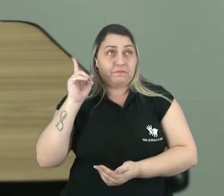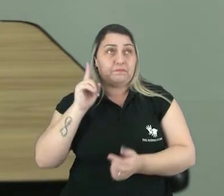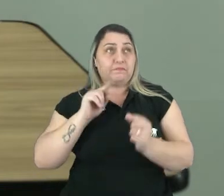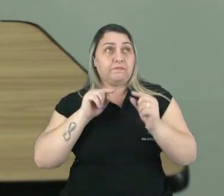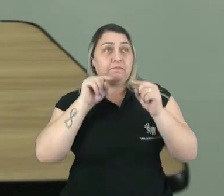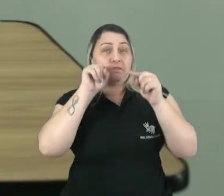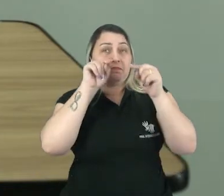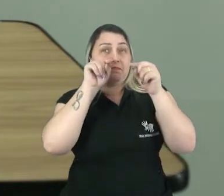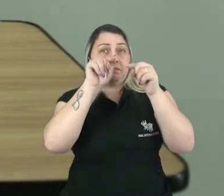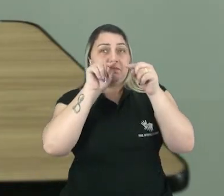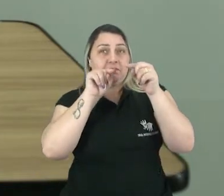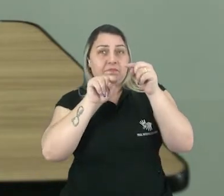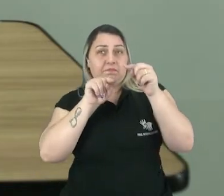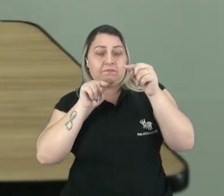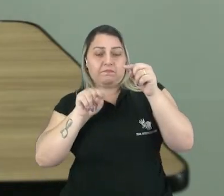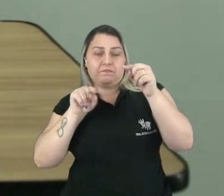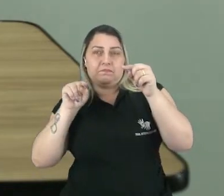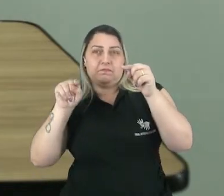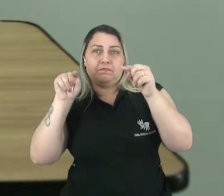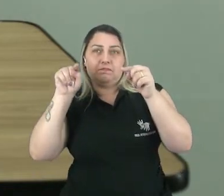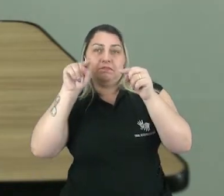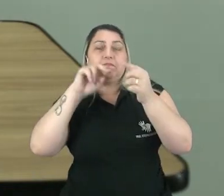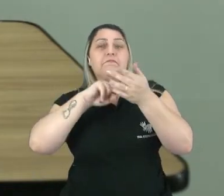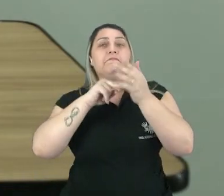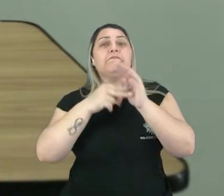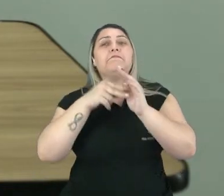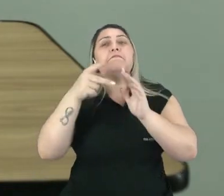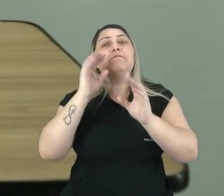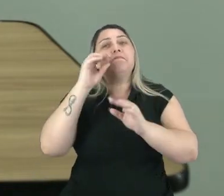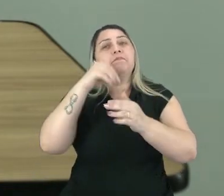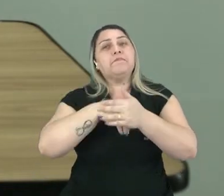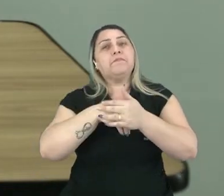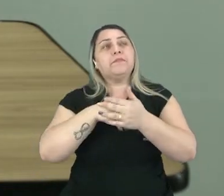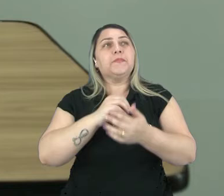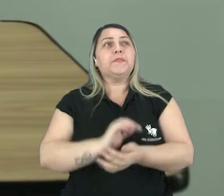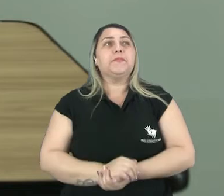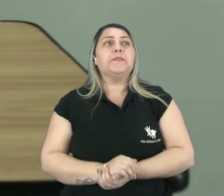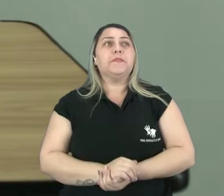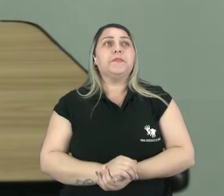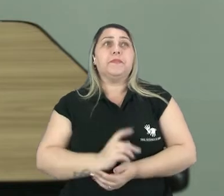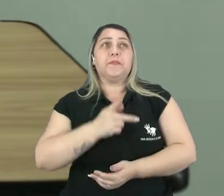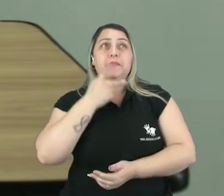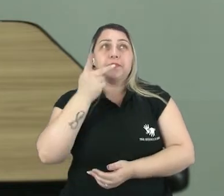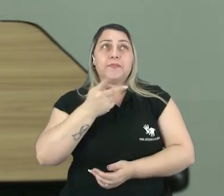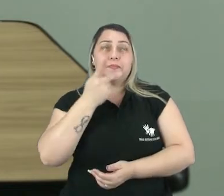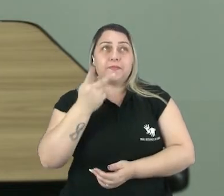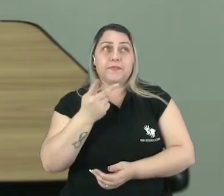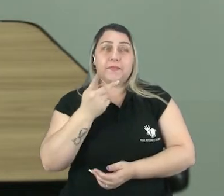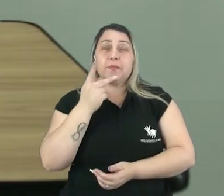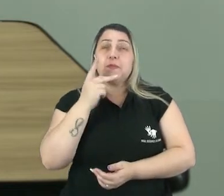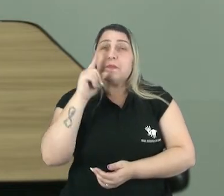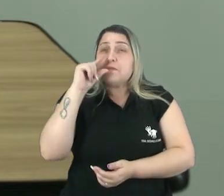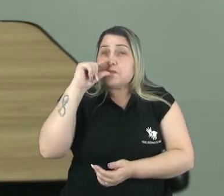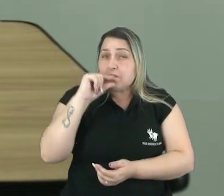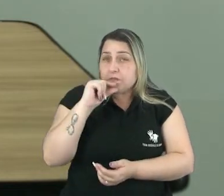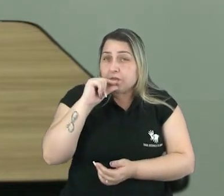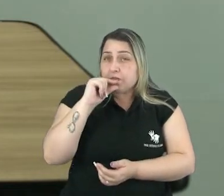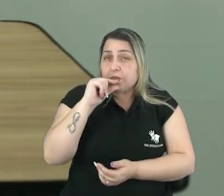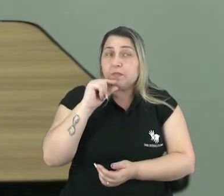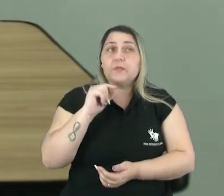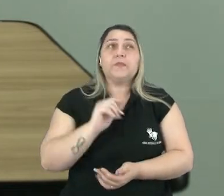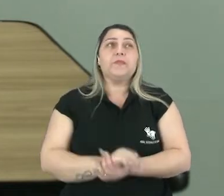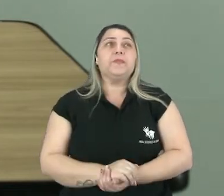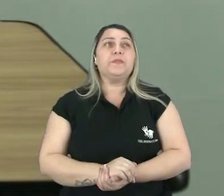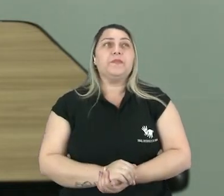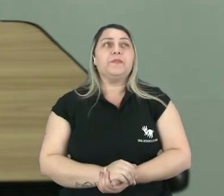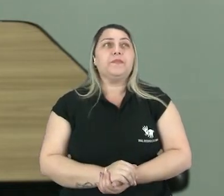pontilhado significa, quando a gente lê o que vai estar dentro do balão, que ele está falando bem baixinho.